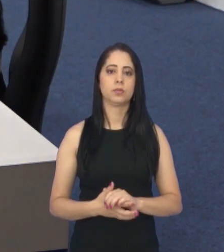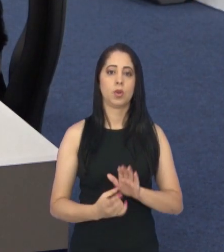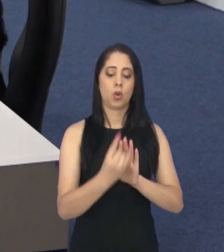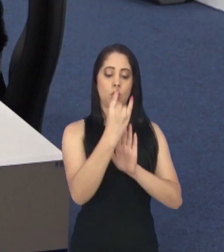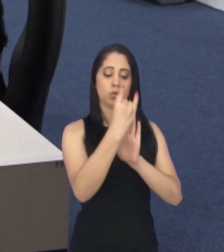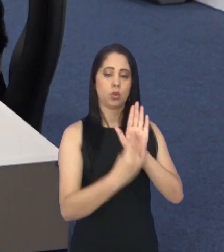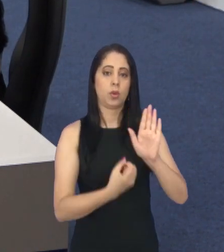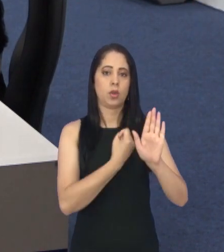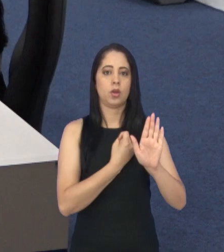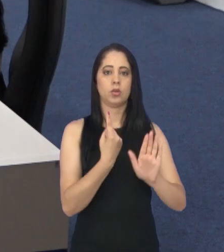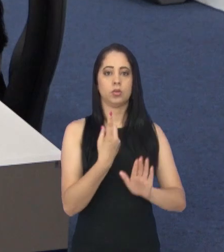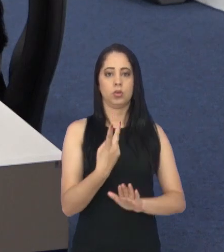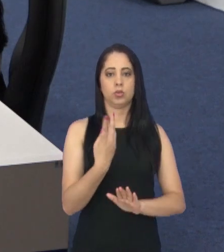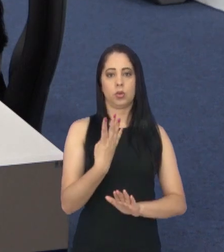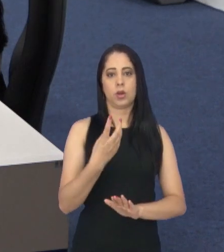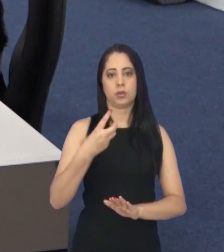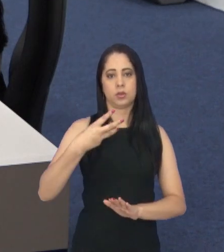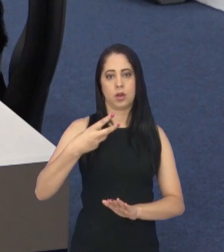Processo número